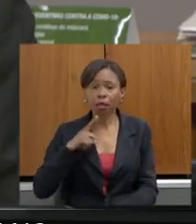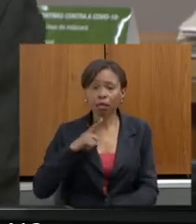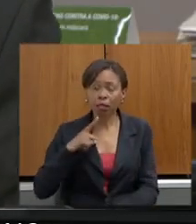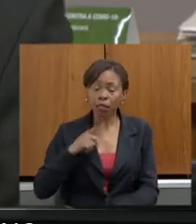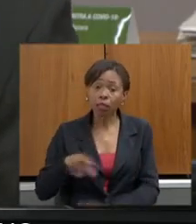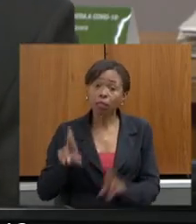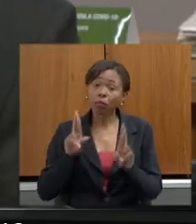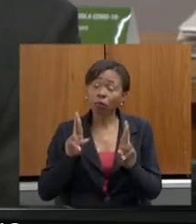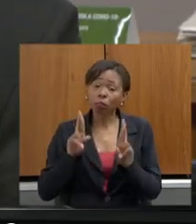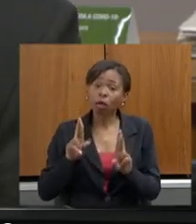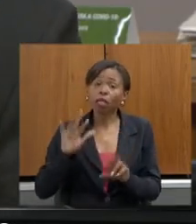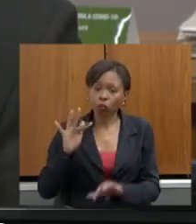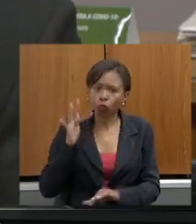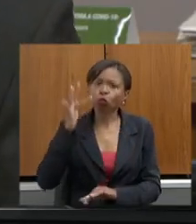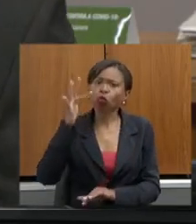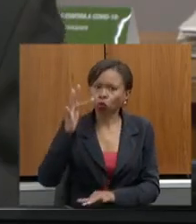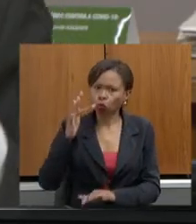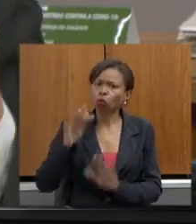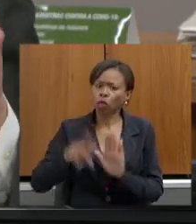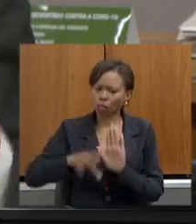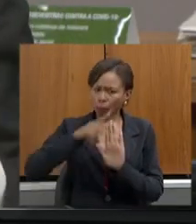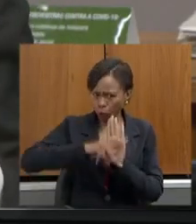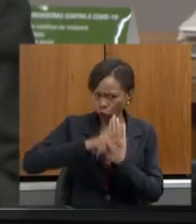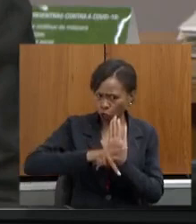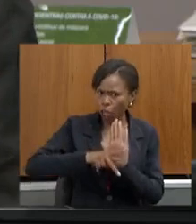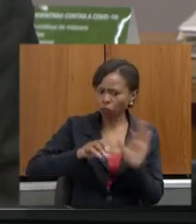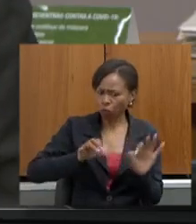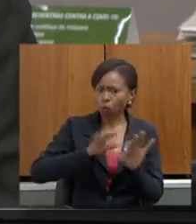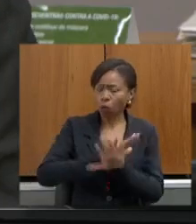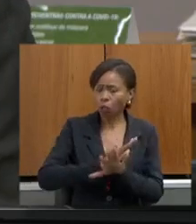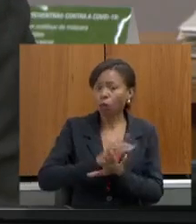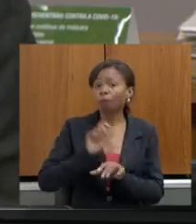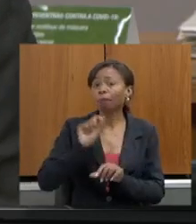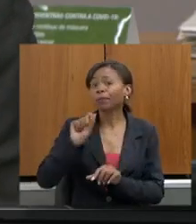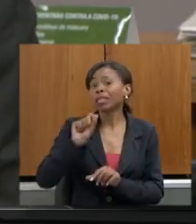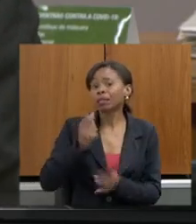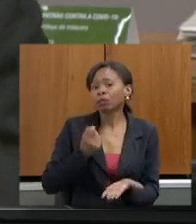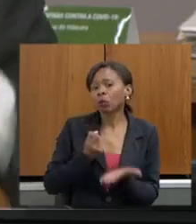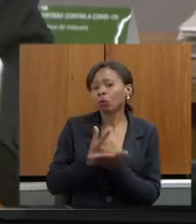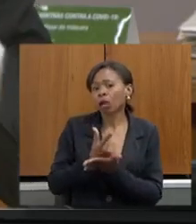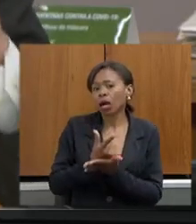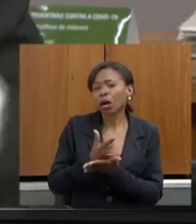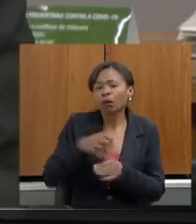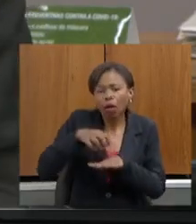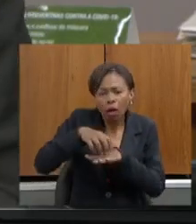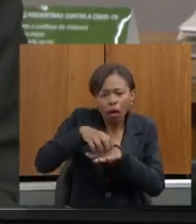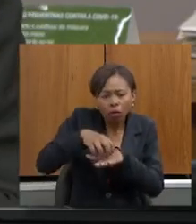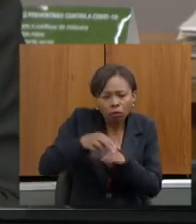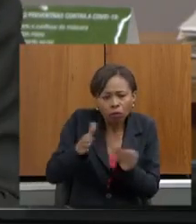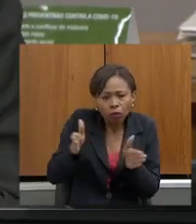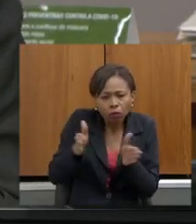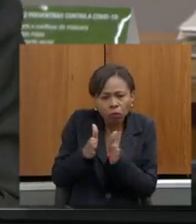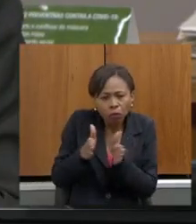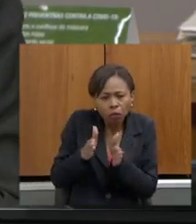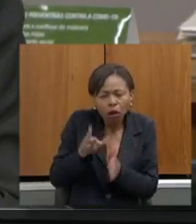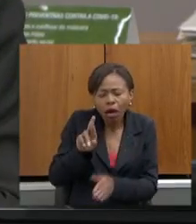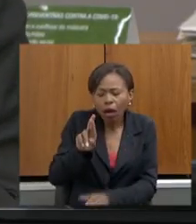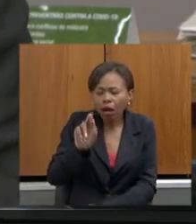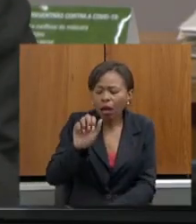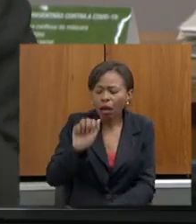otimismo no sentido que ela vai se concretizar para gente comprar ali a biquinho O que é